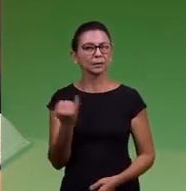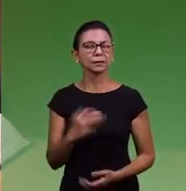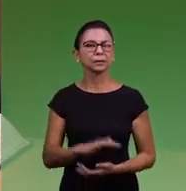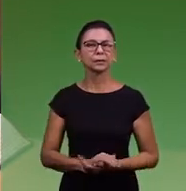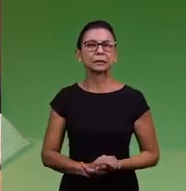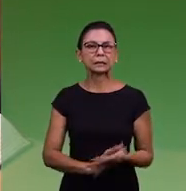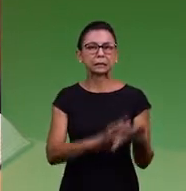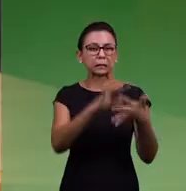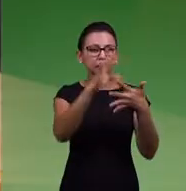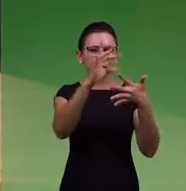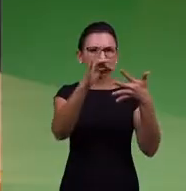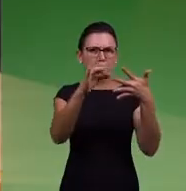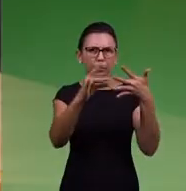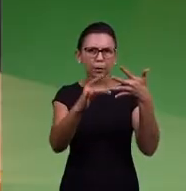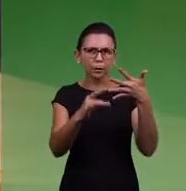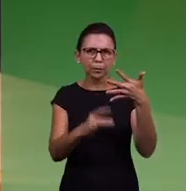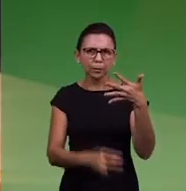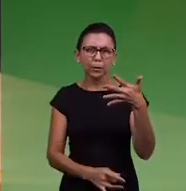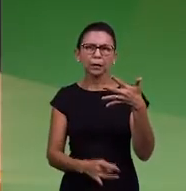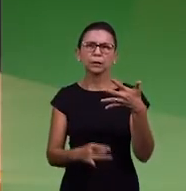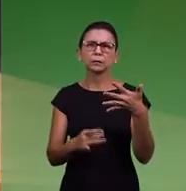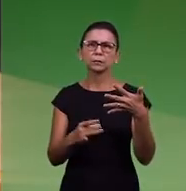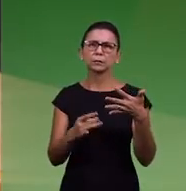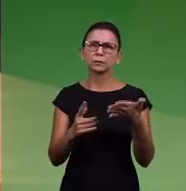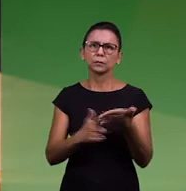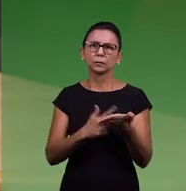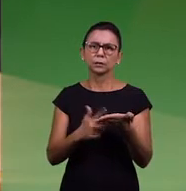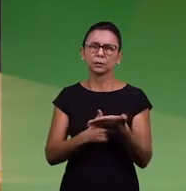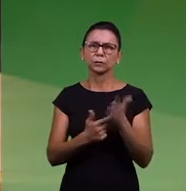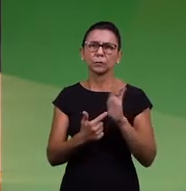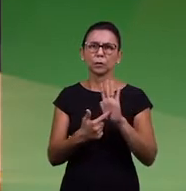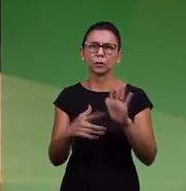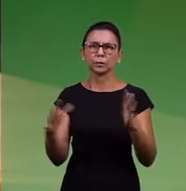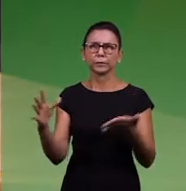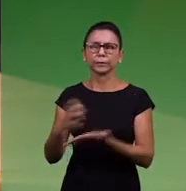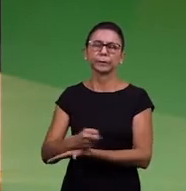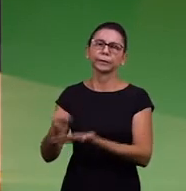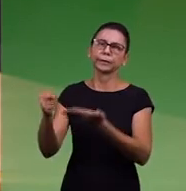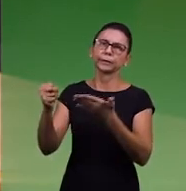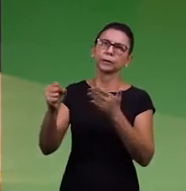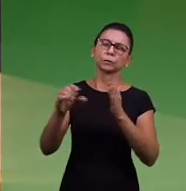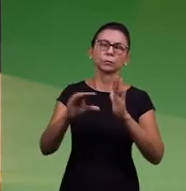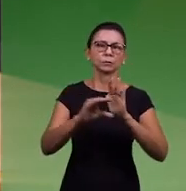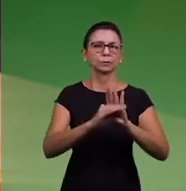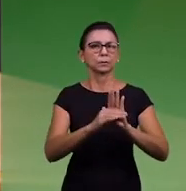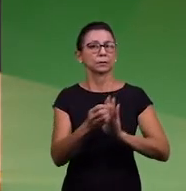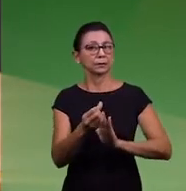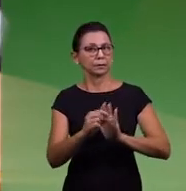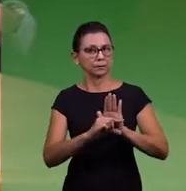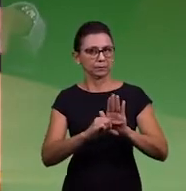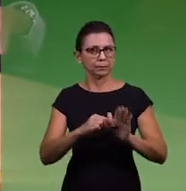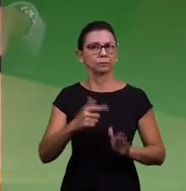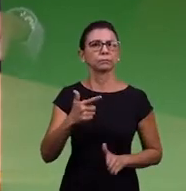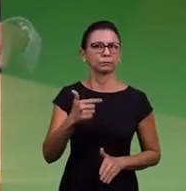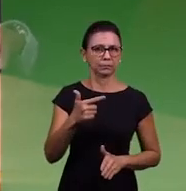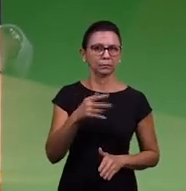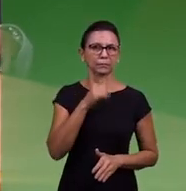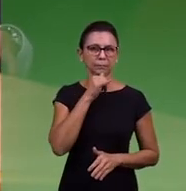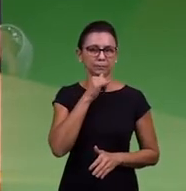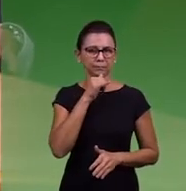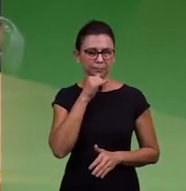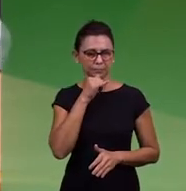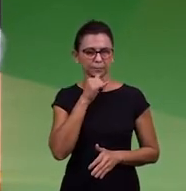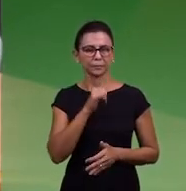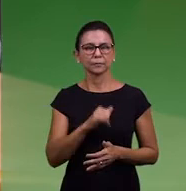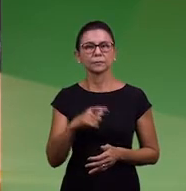o detalhamento com que o livro fala do arrebatamento, você pega o capítulo 6, verso 12, por